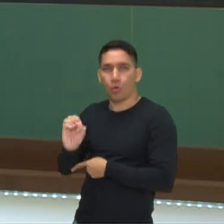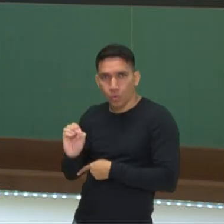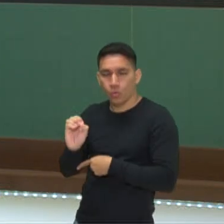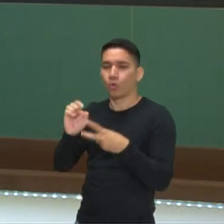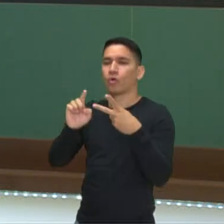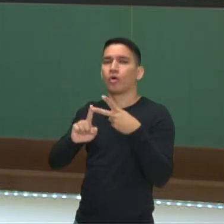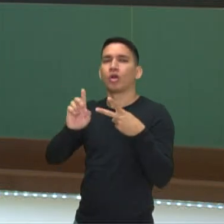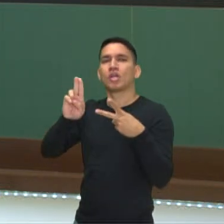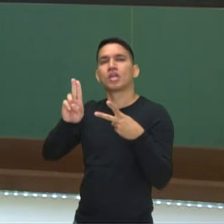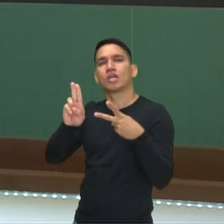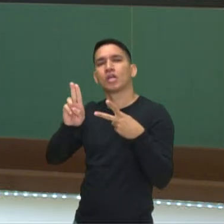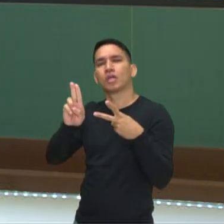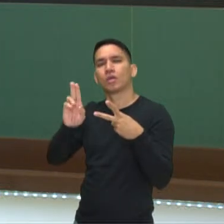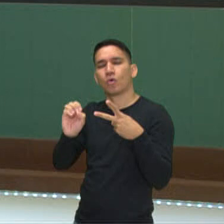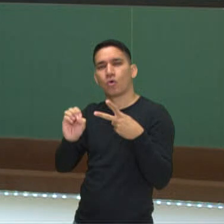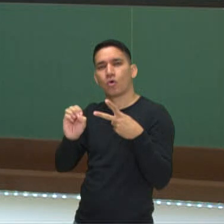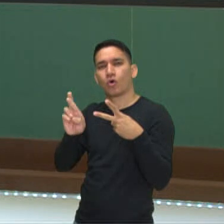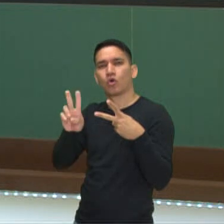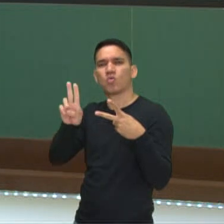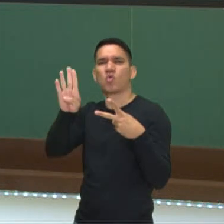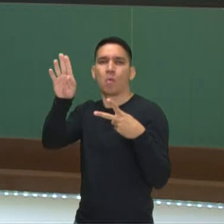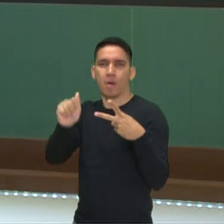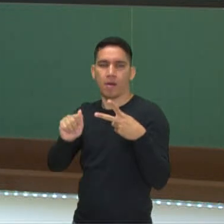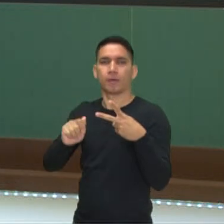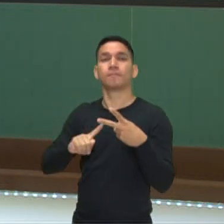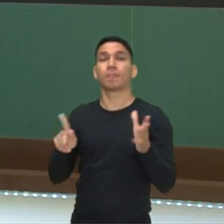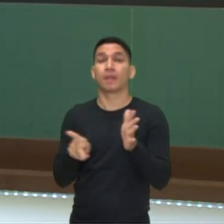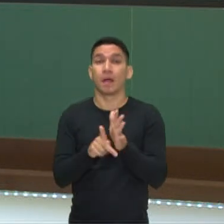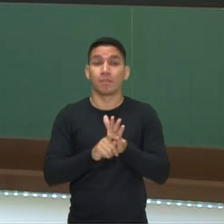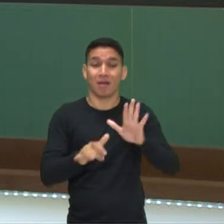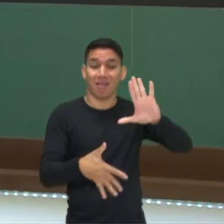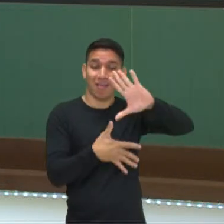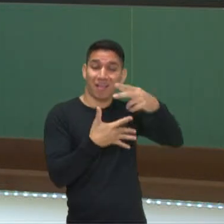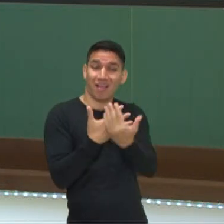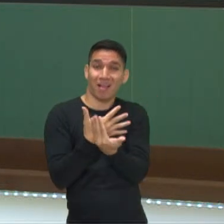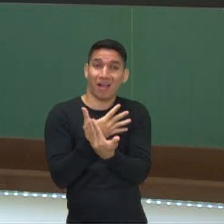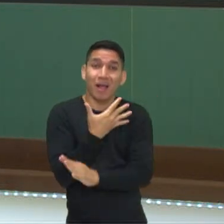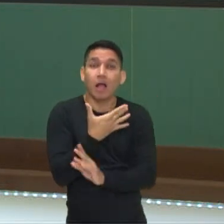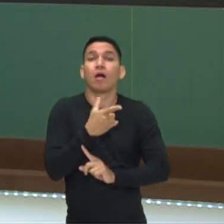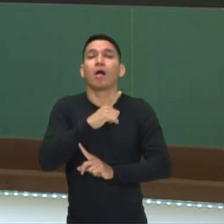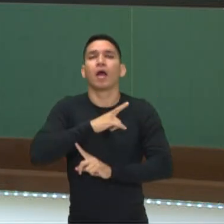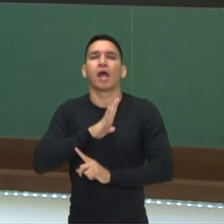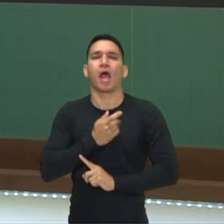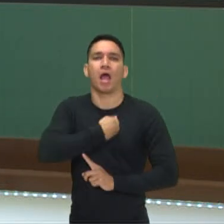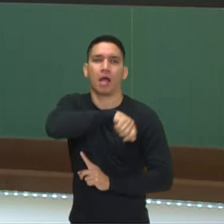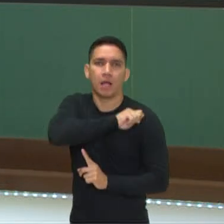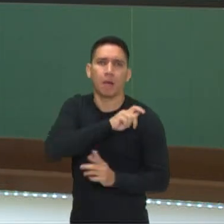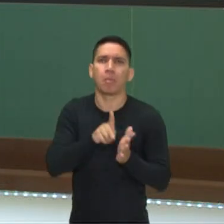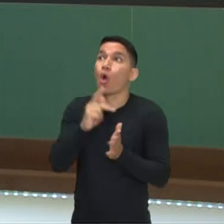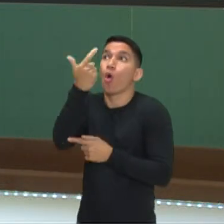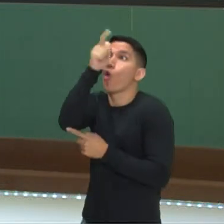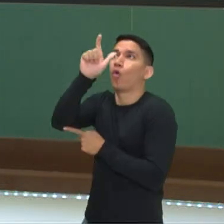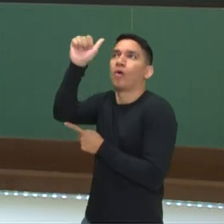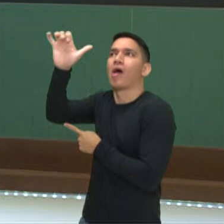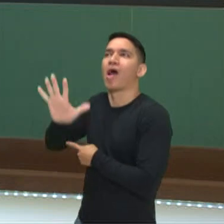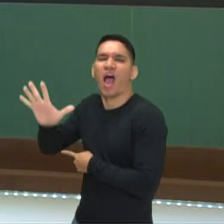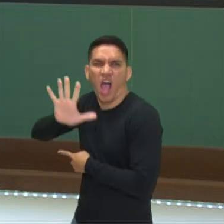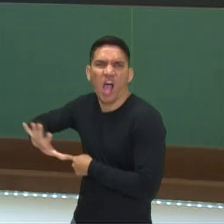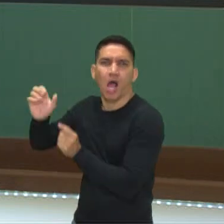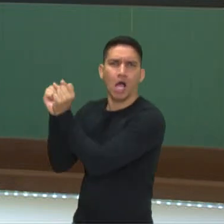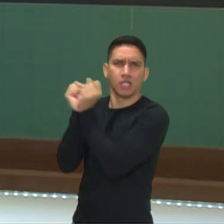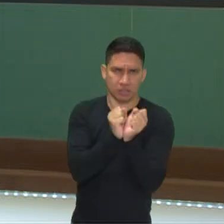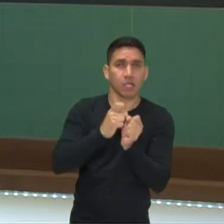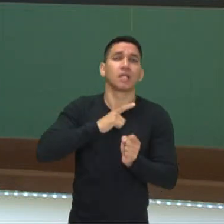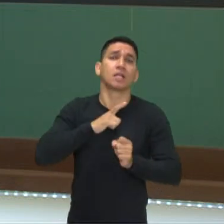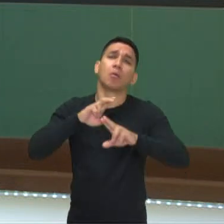dos Iorubás. Já na América Espanhola a gente vai ter um outro local que vai ser retirado de África esses escravizados. Então